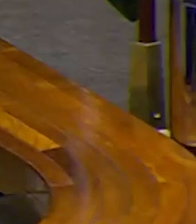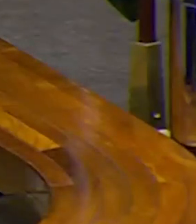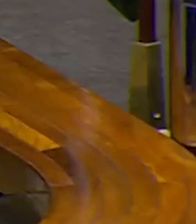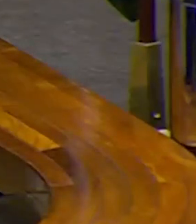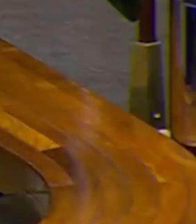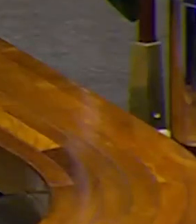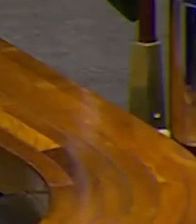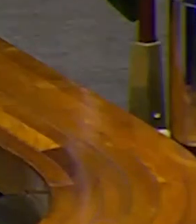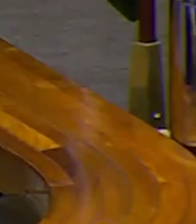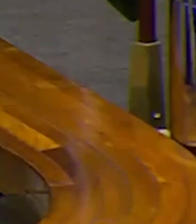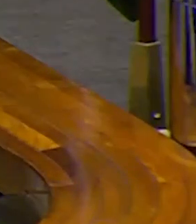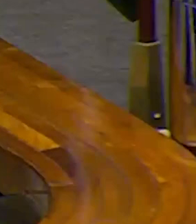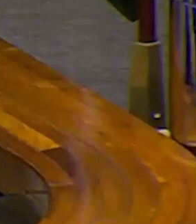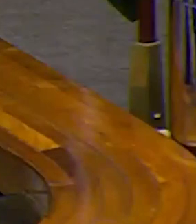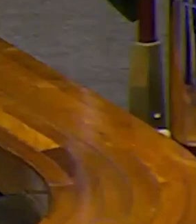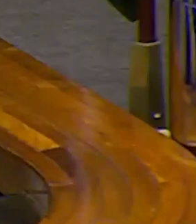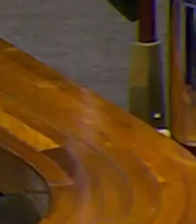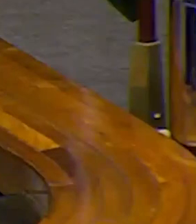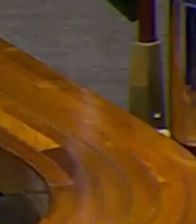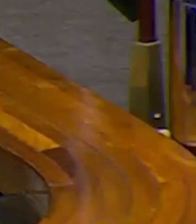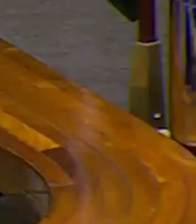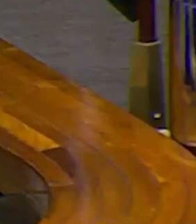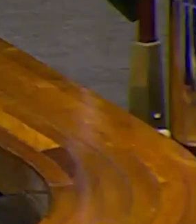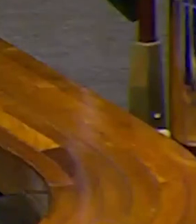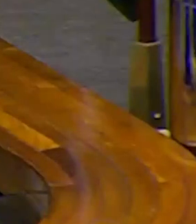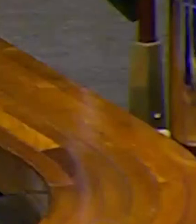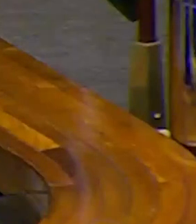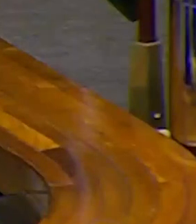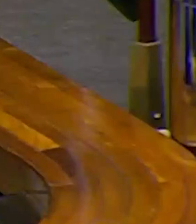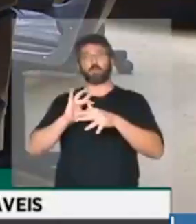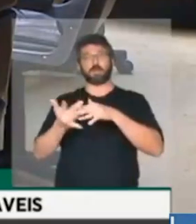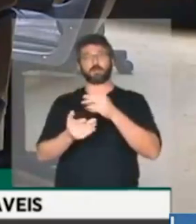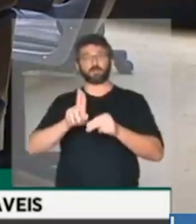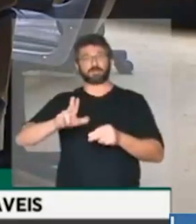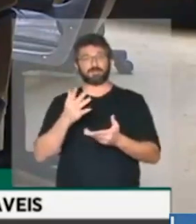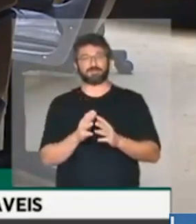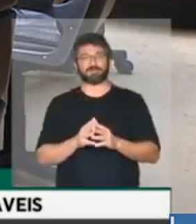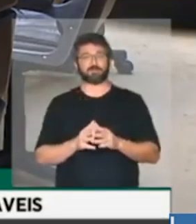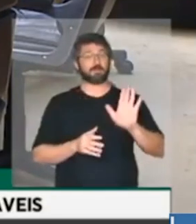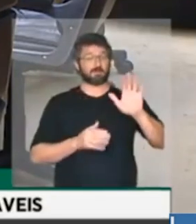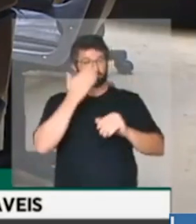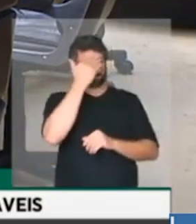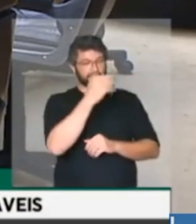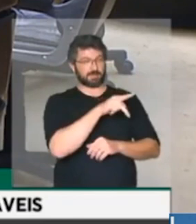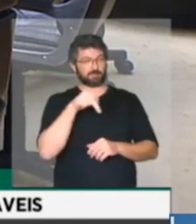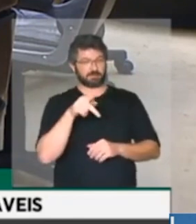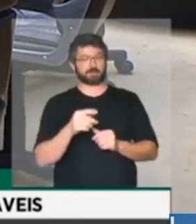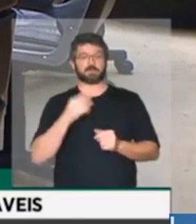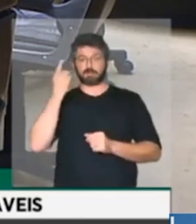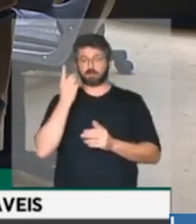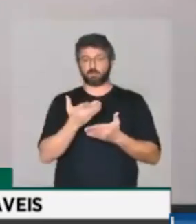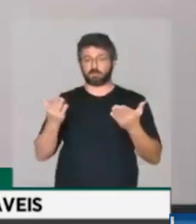podemos endividar, podemos aumentar a dívida, e aumentar a dívida não é problema não. Obrigado, senhor presidente, senhores deputados,